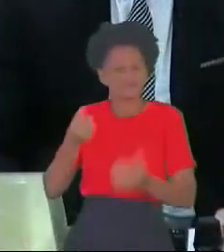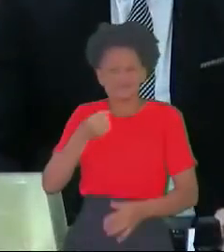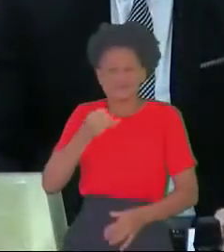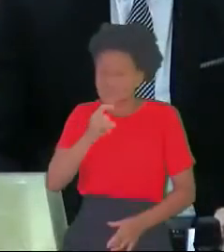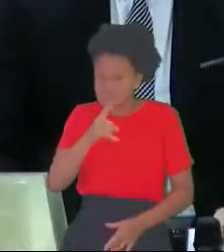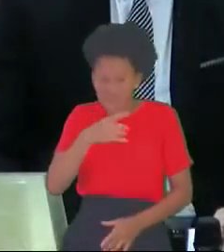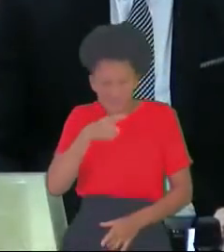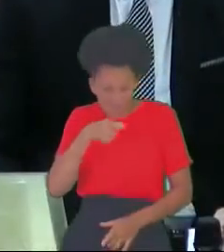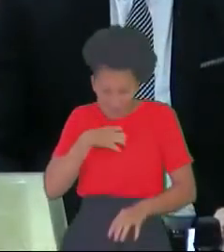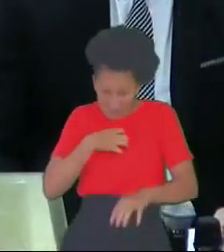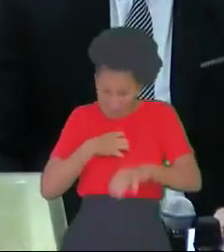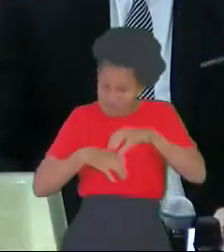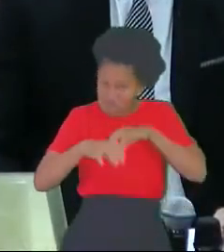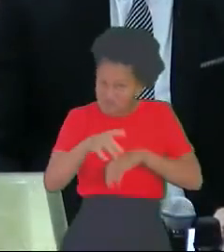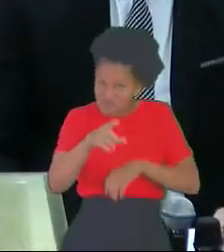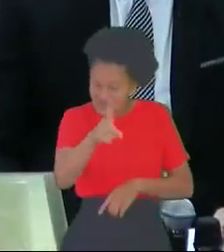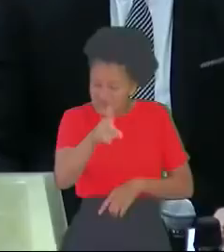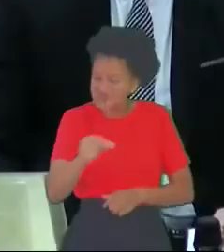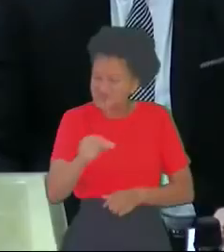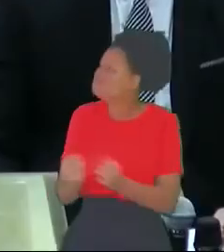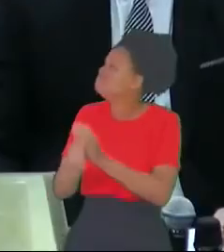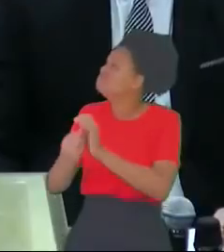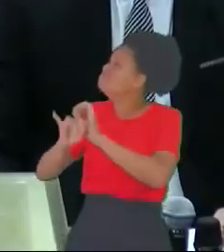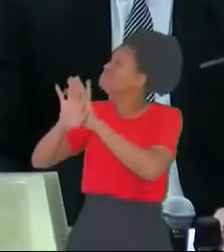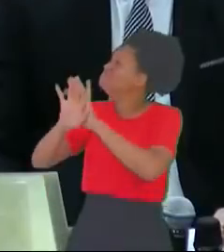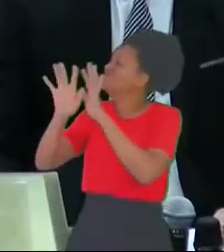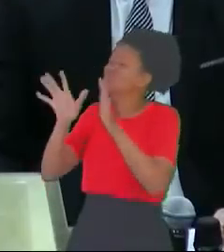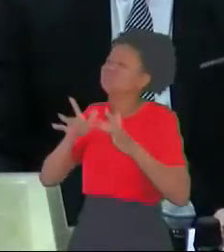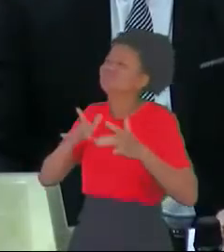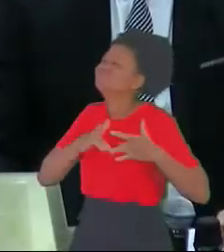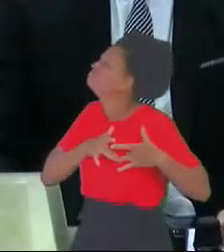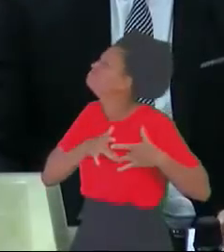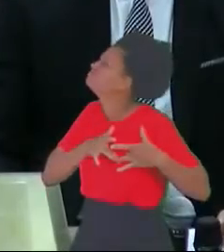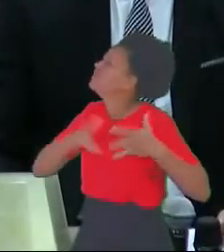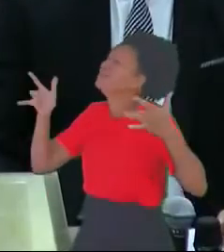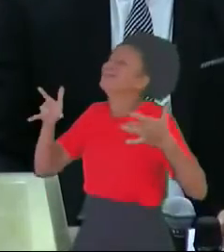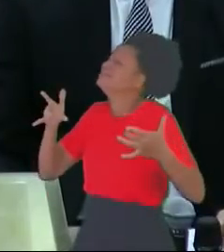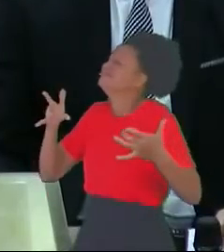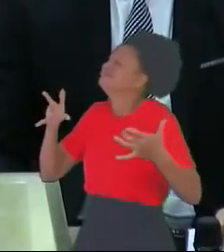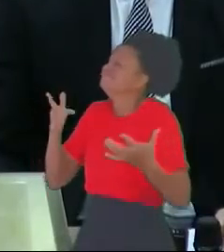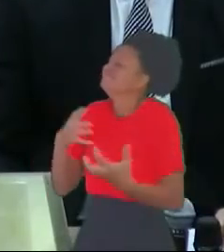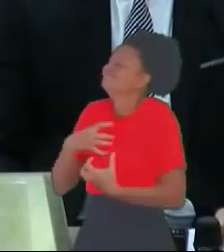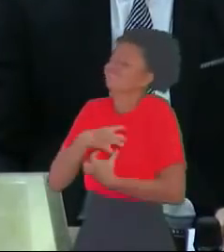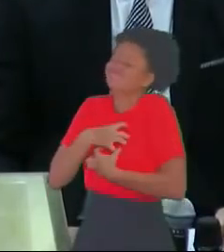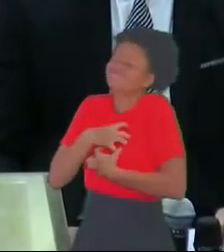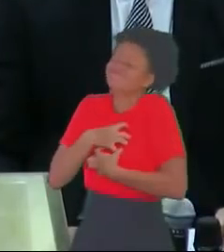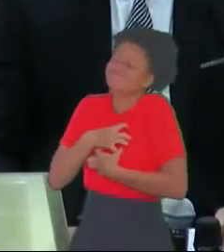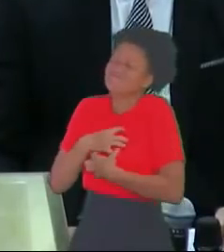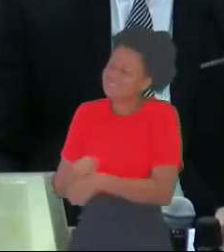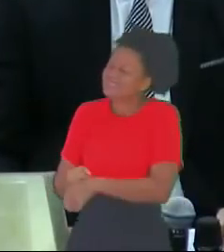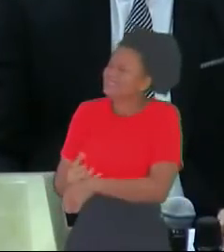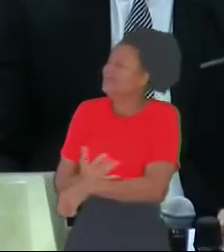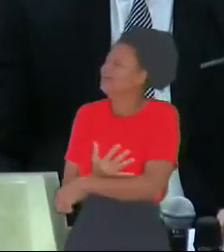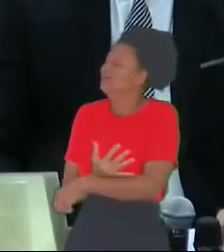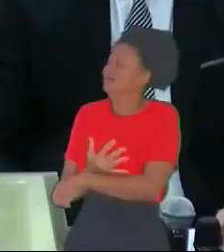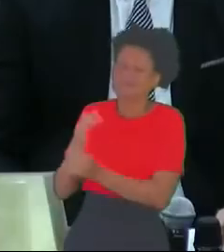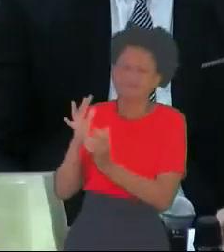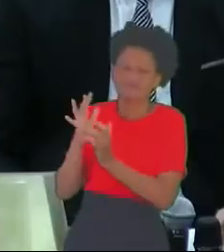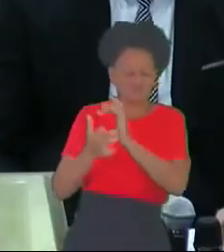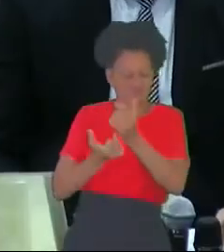daria glória ao seu santo nome e ficaria apaixonado, apaixonada por esse Jesus. Tão